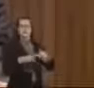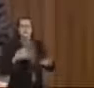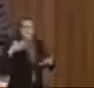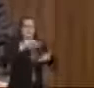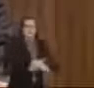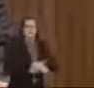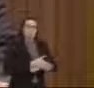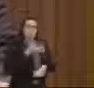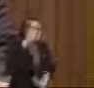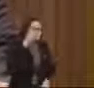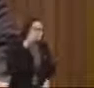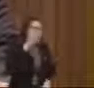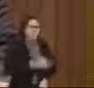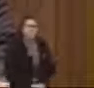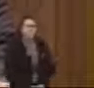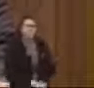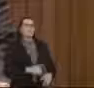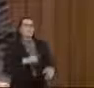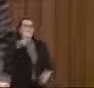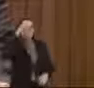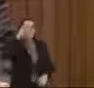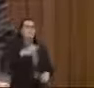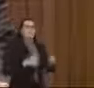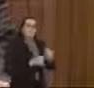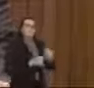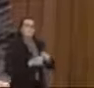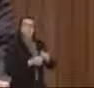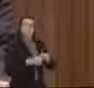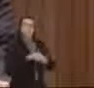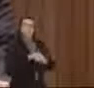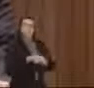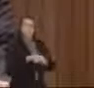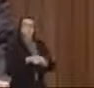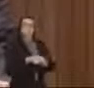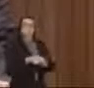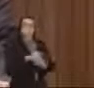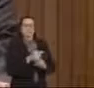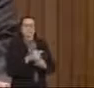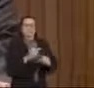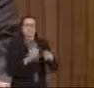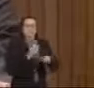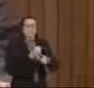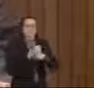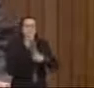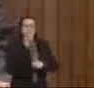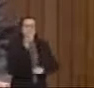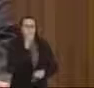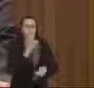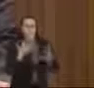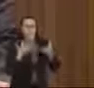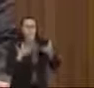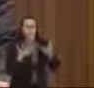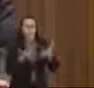obras bem feitas nas cidades, beneficiando a população. O que me chama a atenção, senhores deputados,